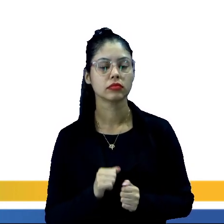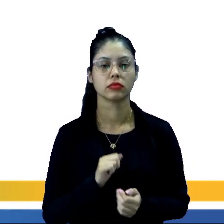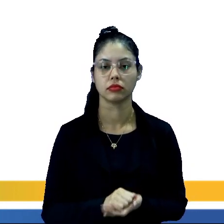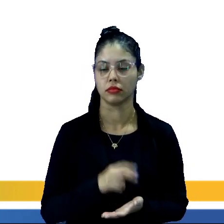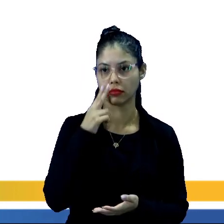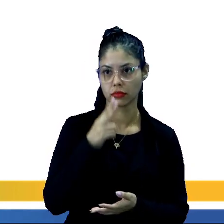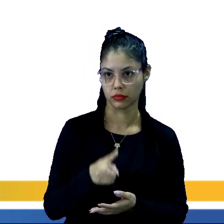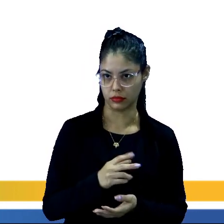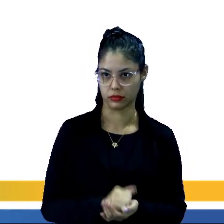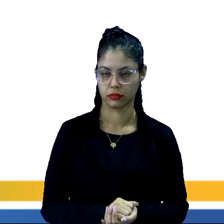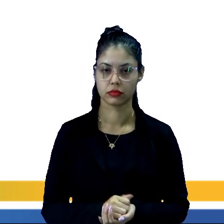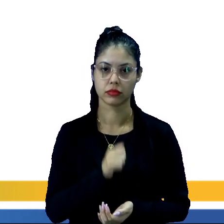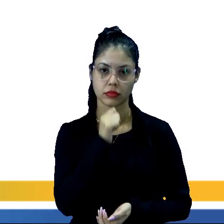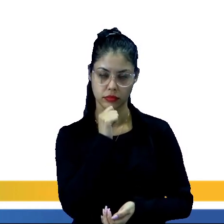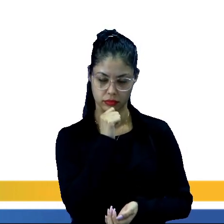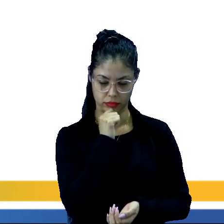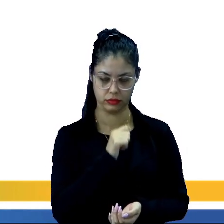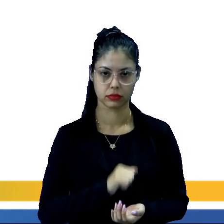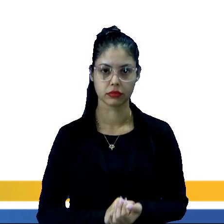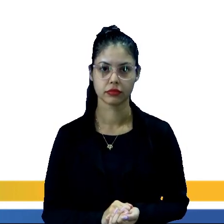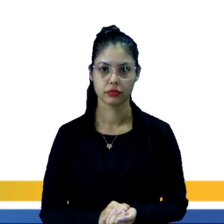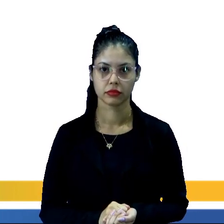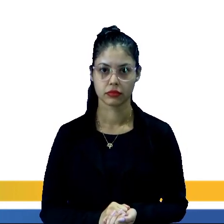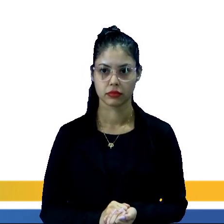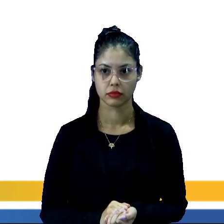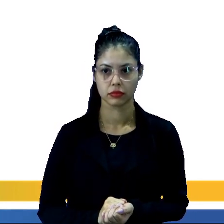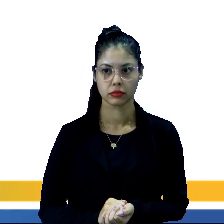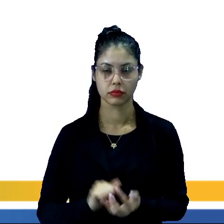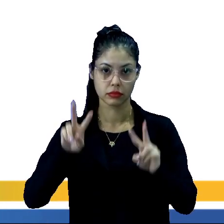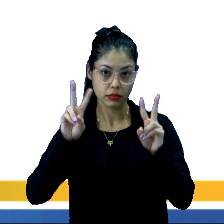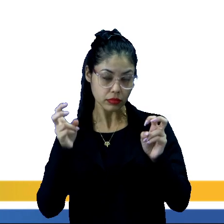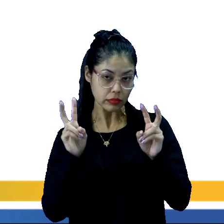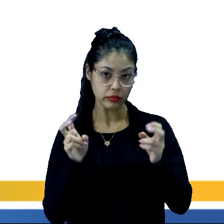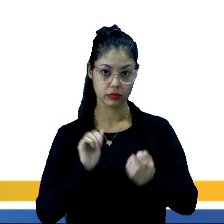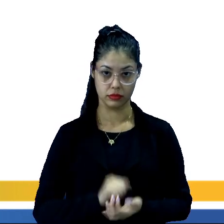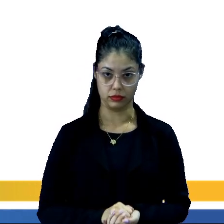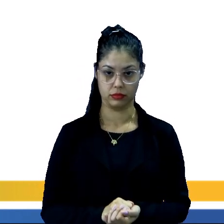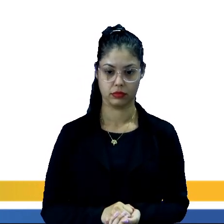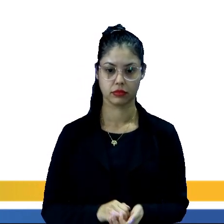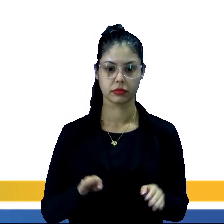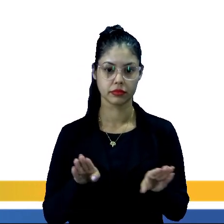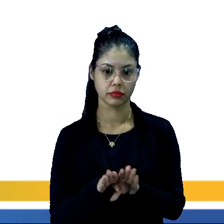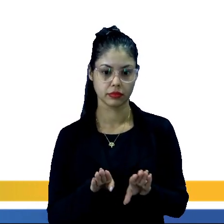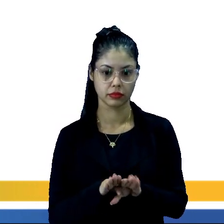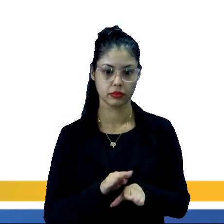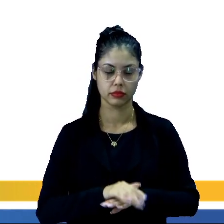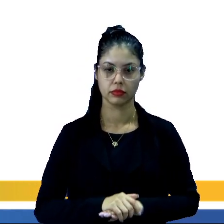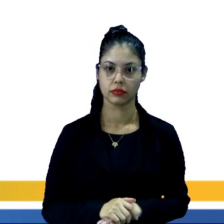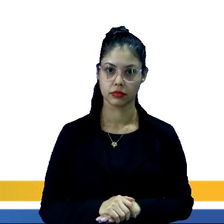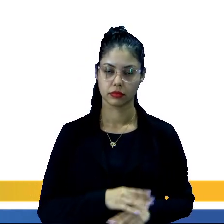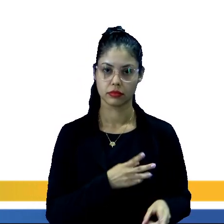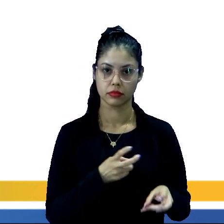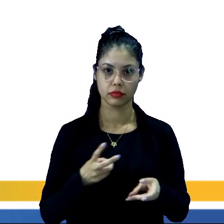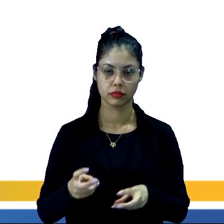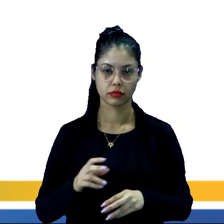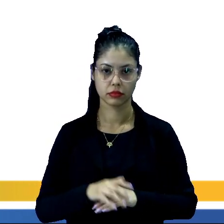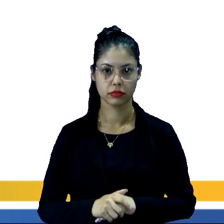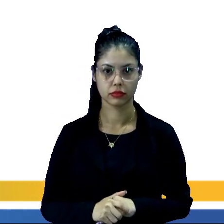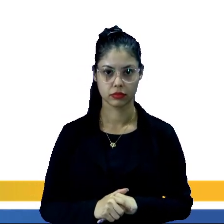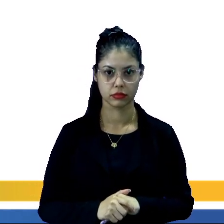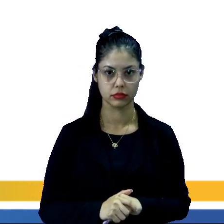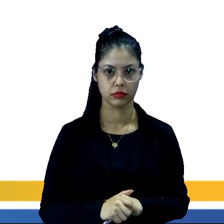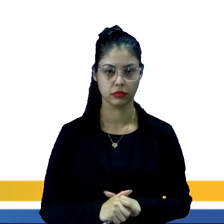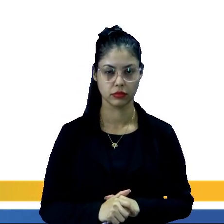né, inferir, né, que essa temática, né, pelo que eu percebi aí, ela está